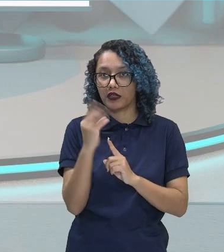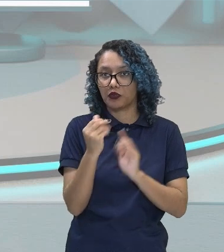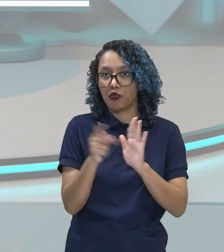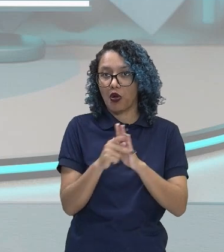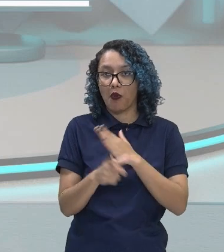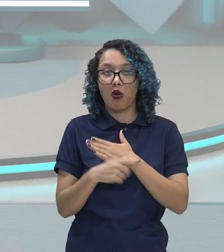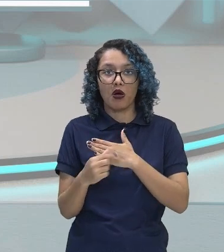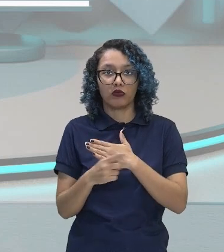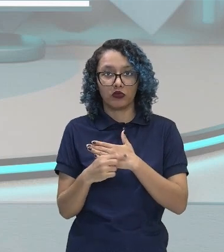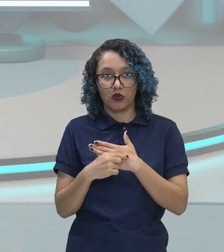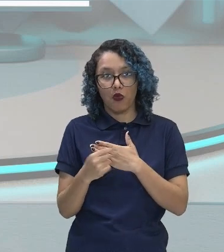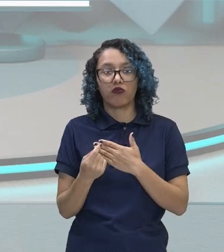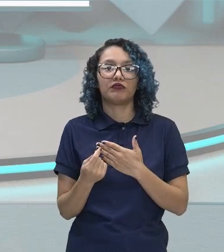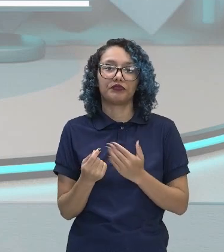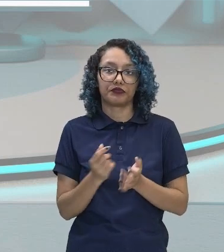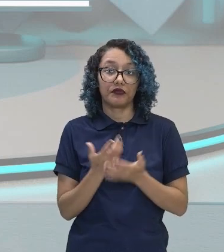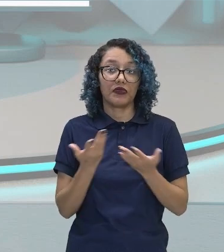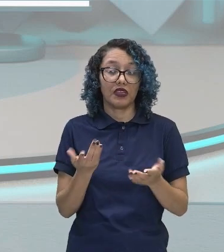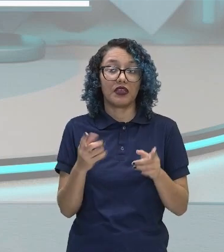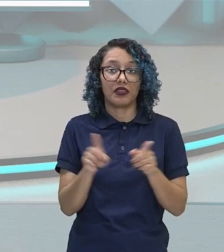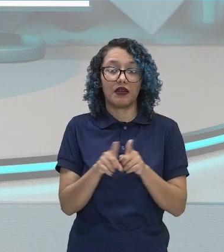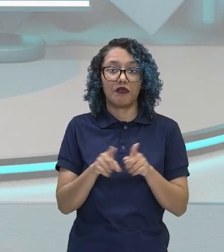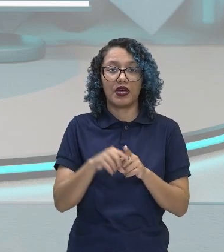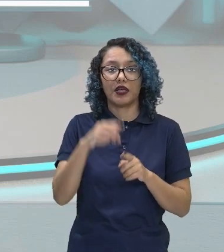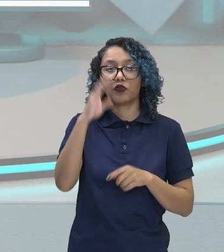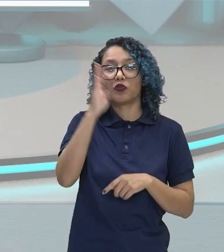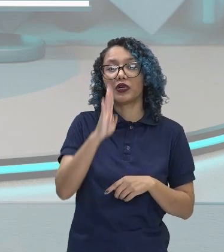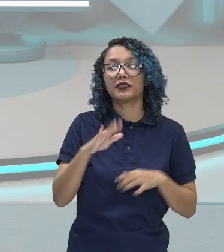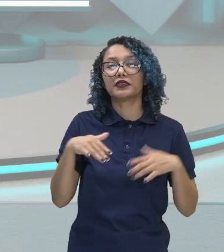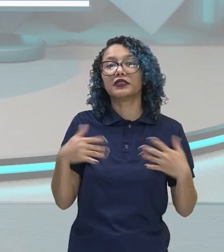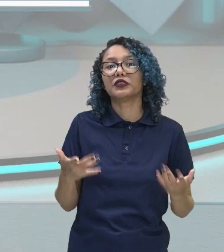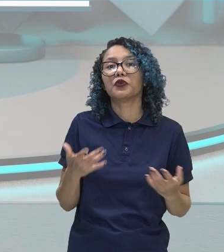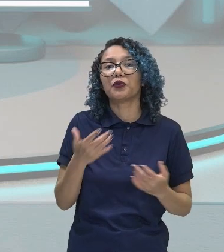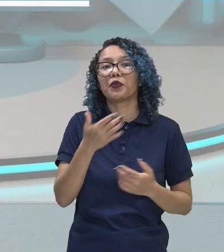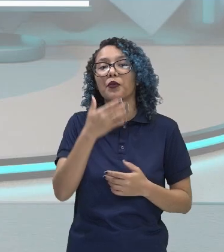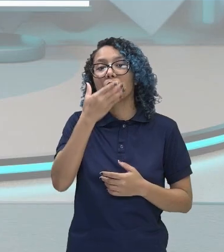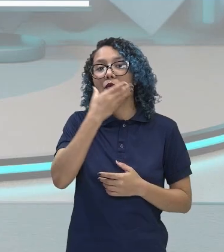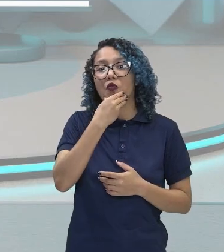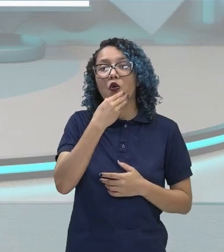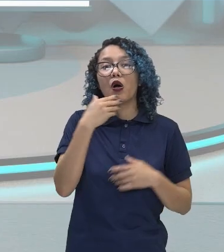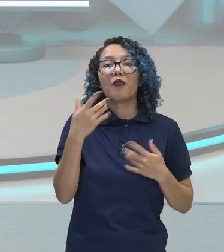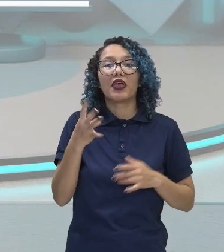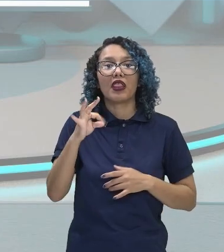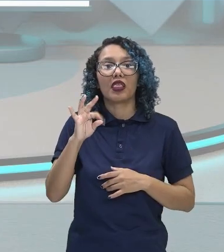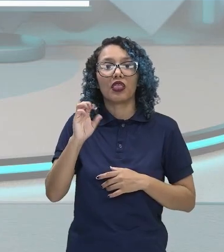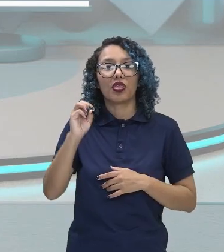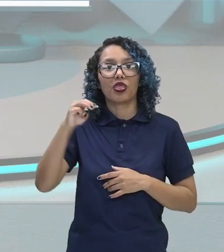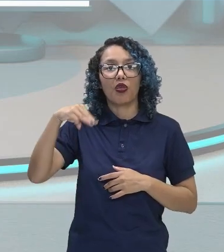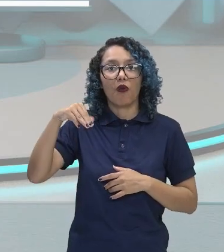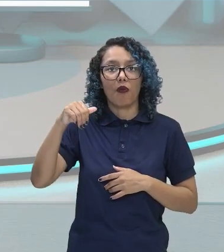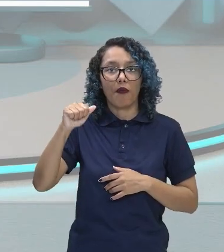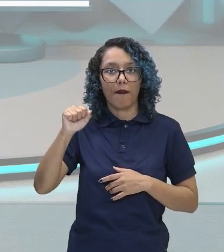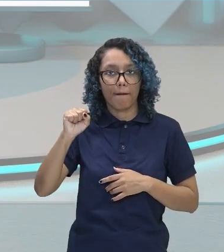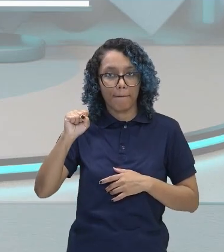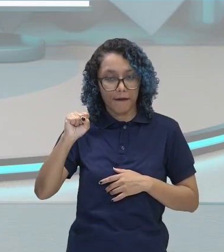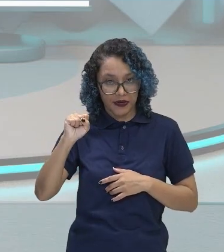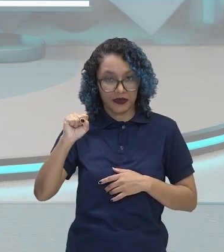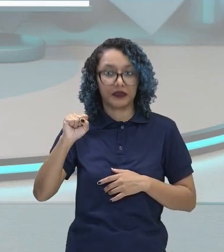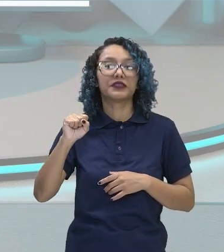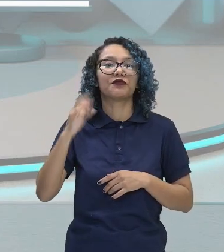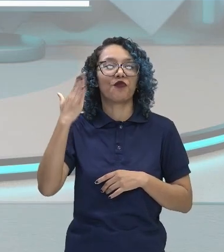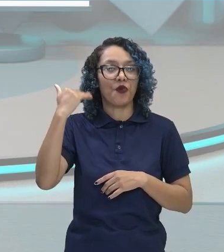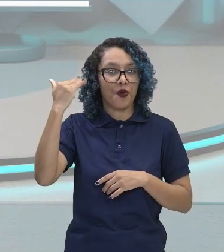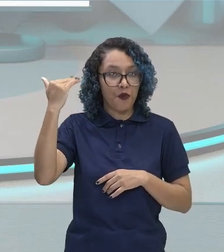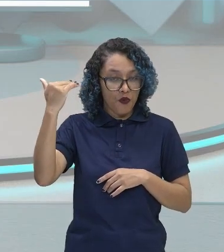no Brasil temos Tomás Antônio Gonzaga. Esse Tomás Antônio Gonzaga foi muito